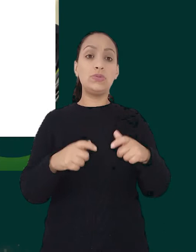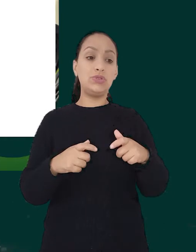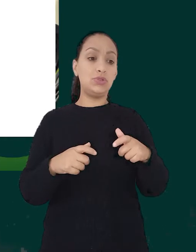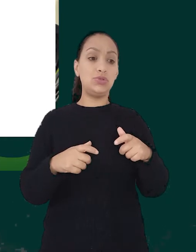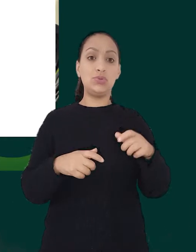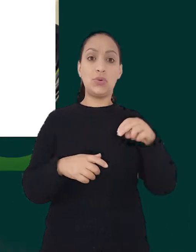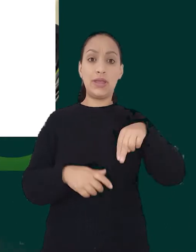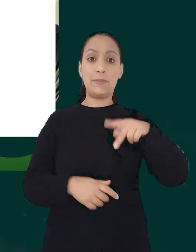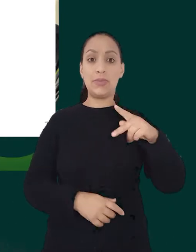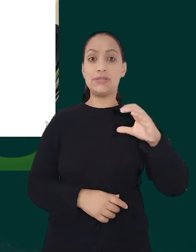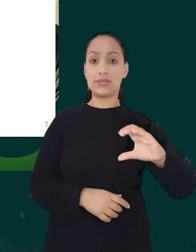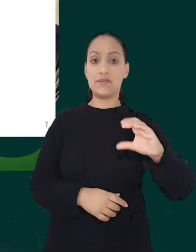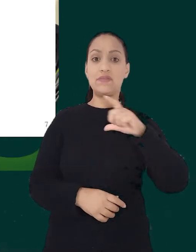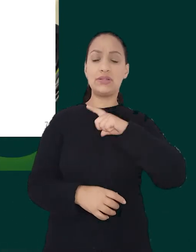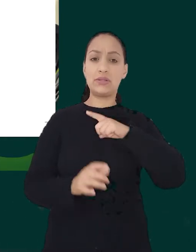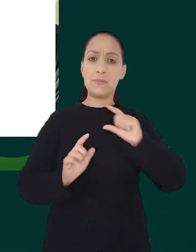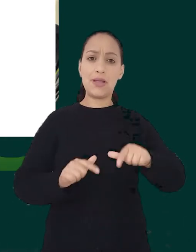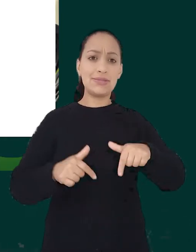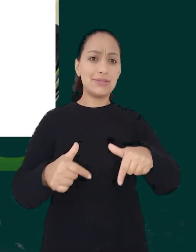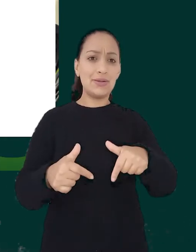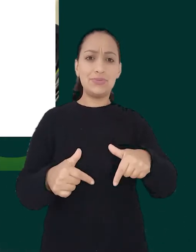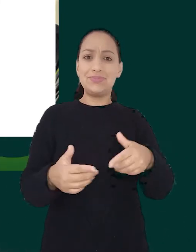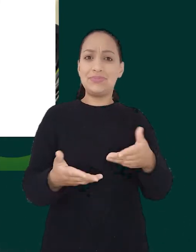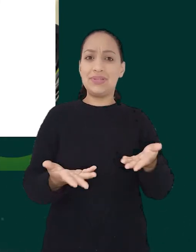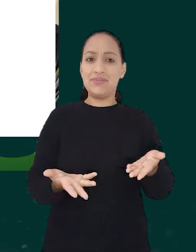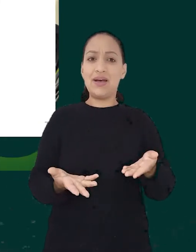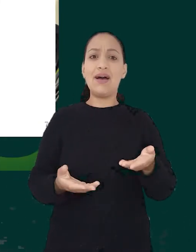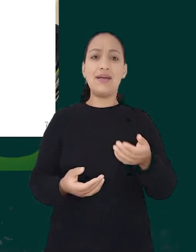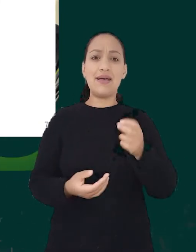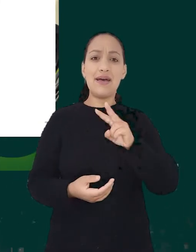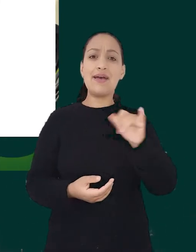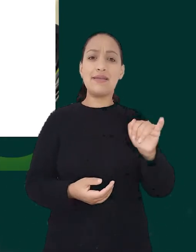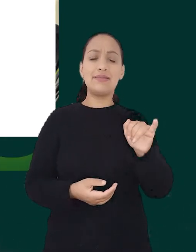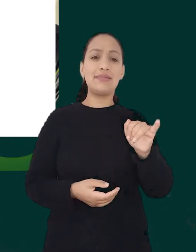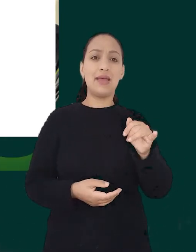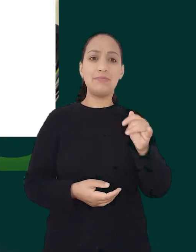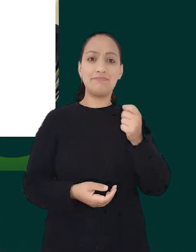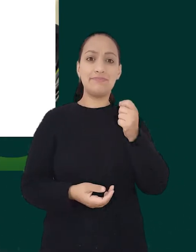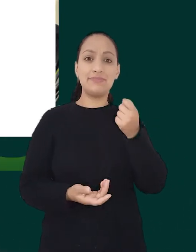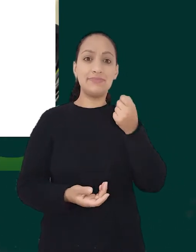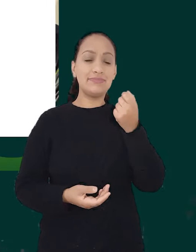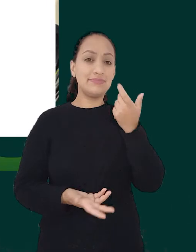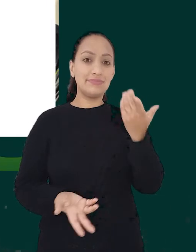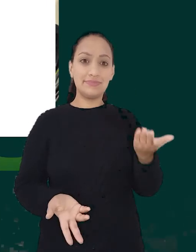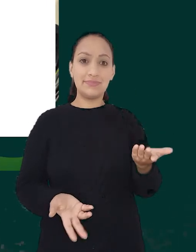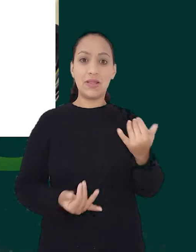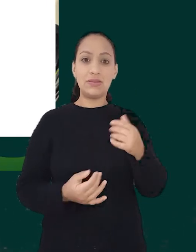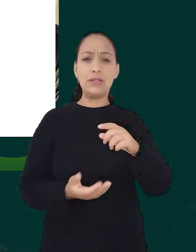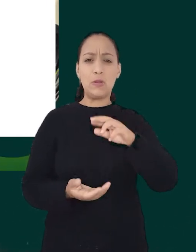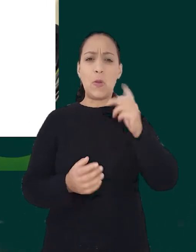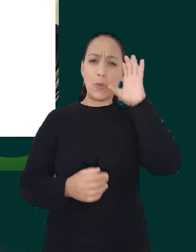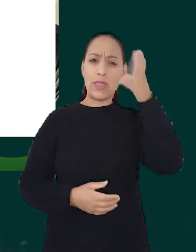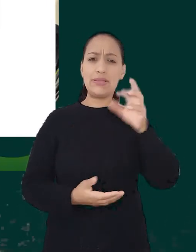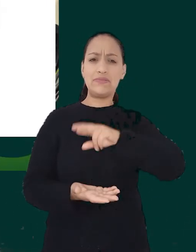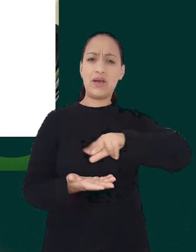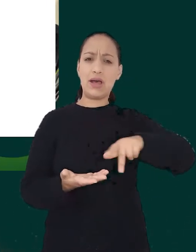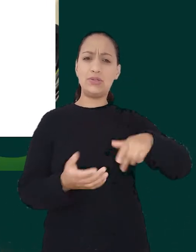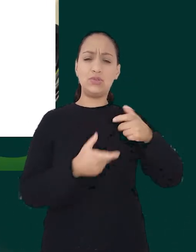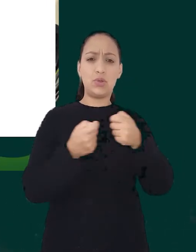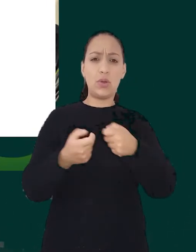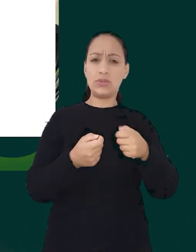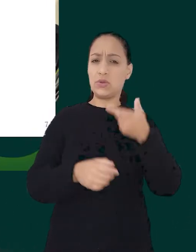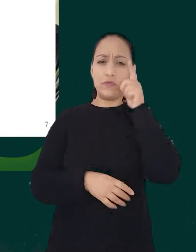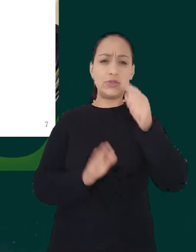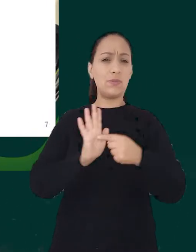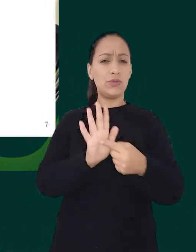ter uma reação que vai ficar cômica. E é isso que acontece com inúmeros jogos, tá? Eu não vou chegar a mostrar todos os exemplos